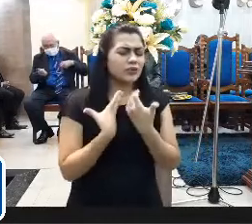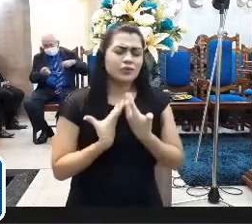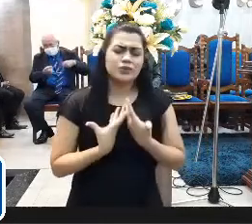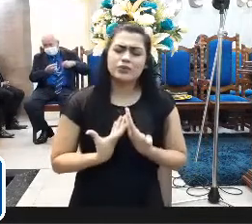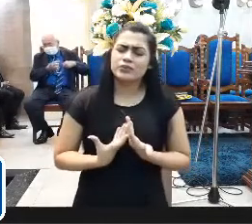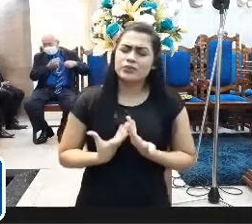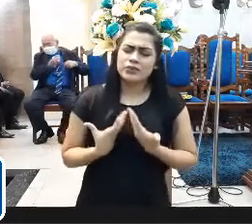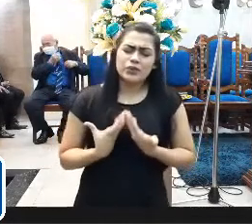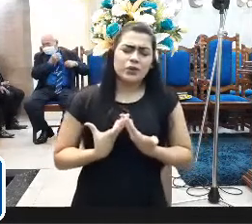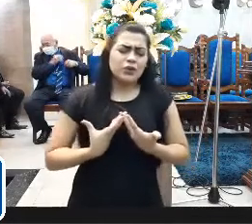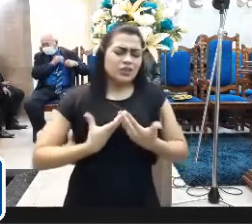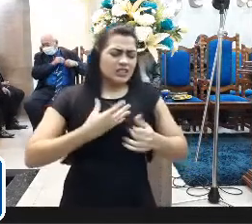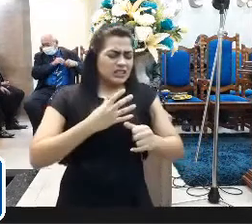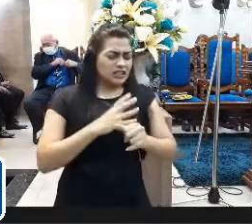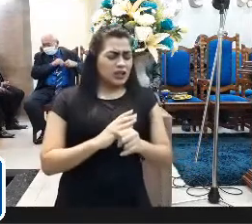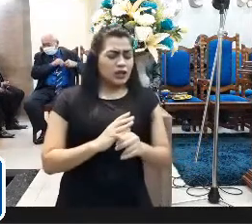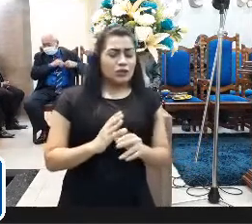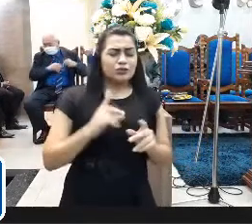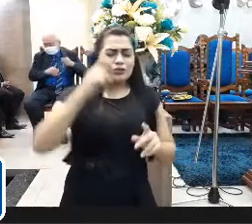dias forem sombrios,